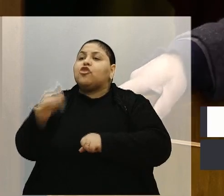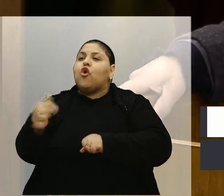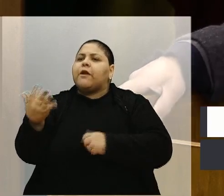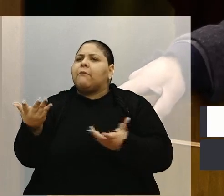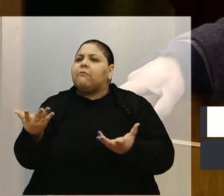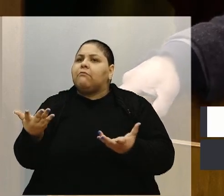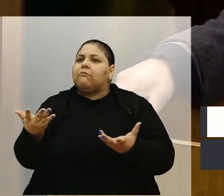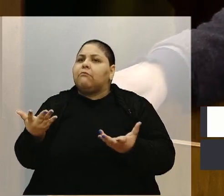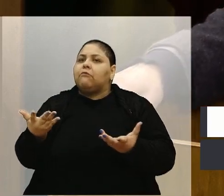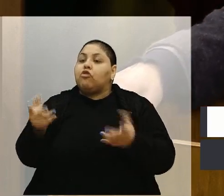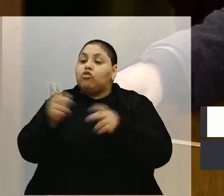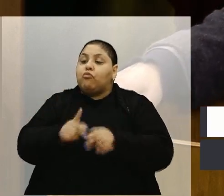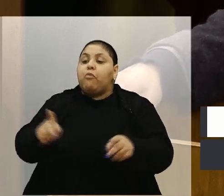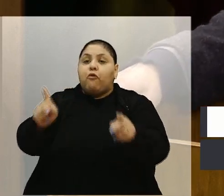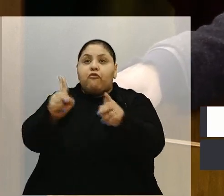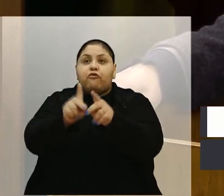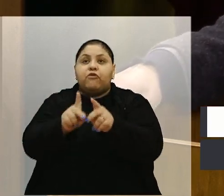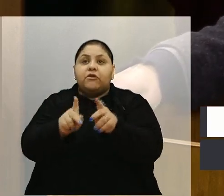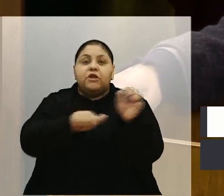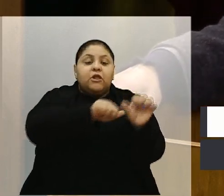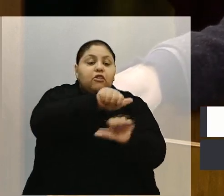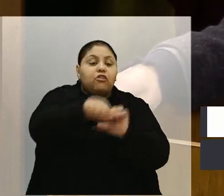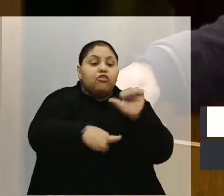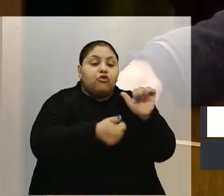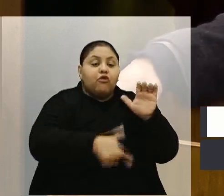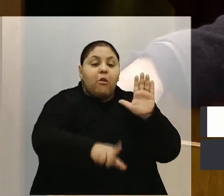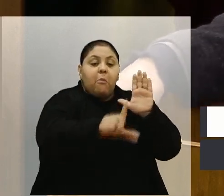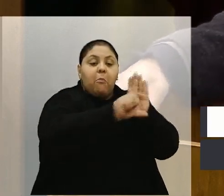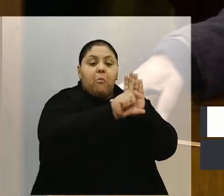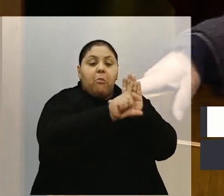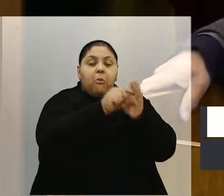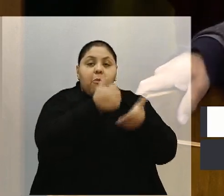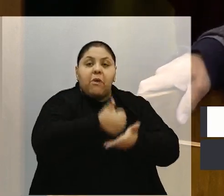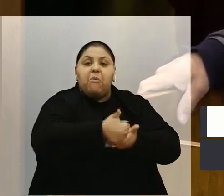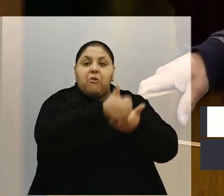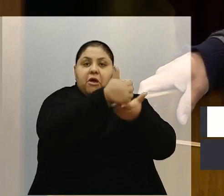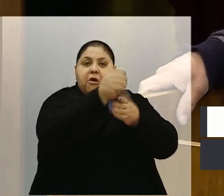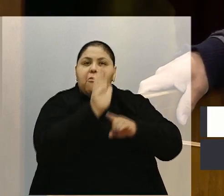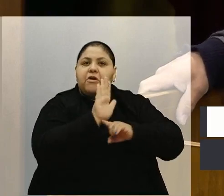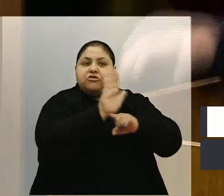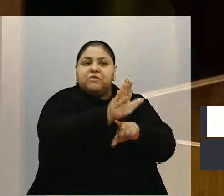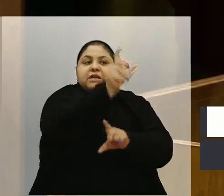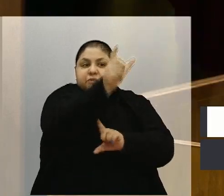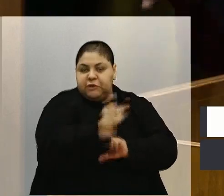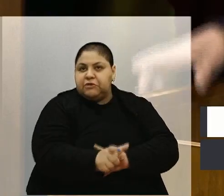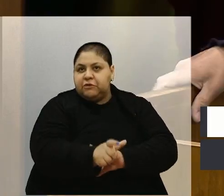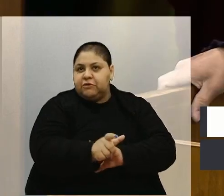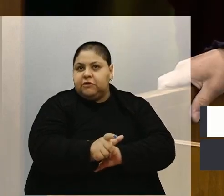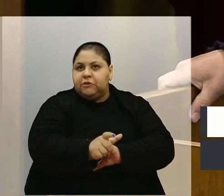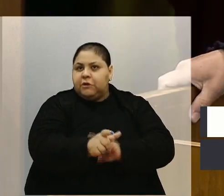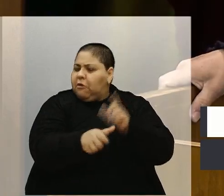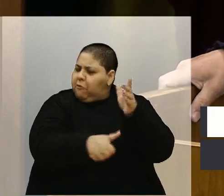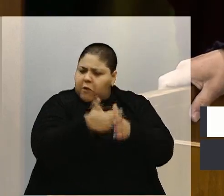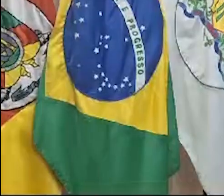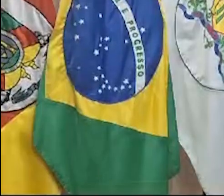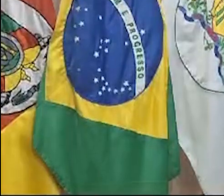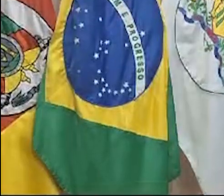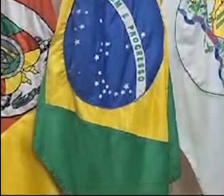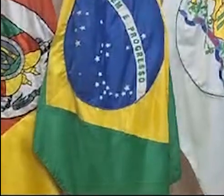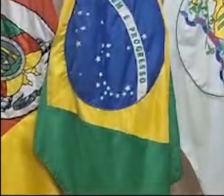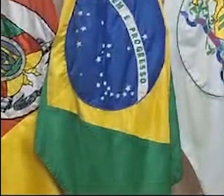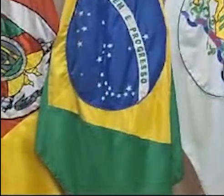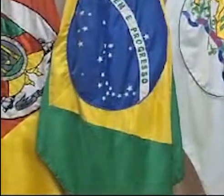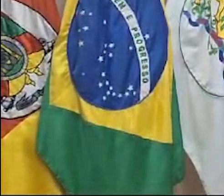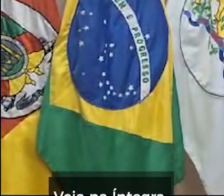É ver a dor do povo e transformar em leis para beneficiar depois as pessoas, trazendo melhor qualidade de vida.